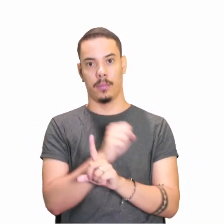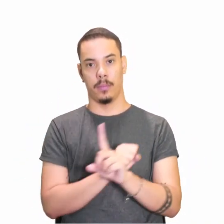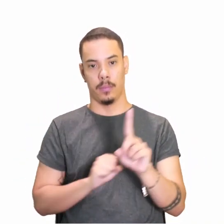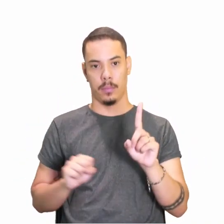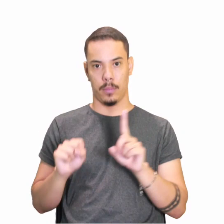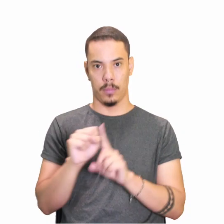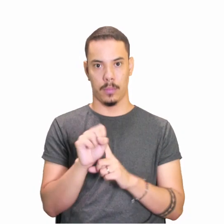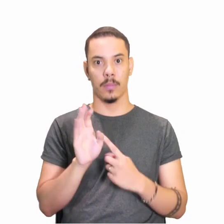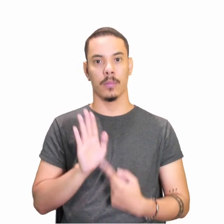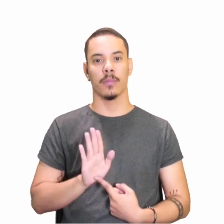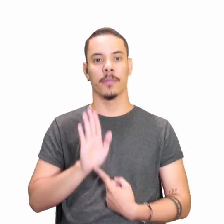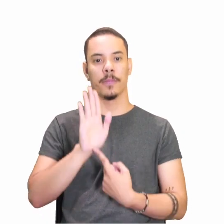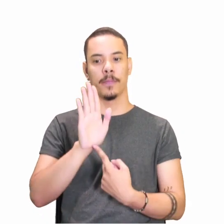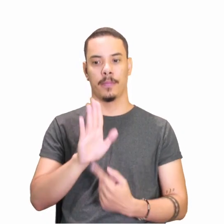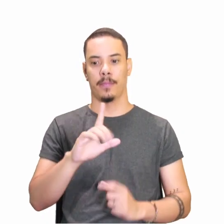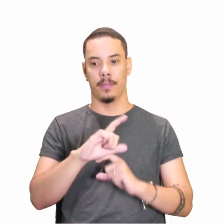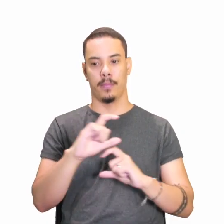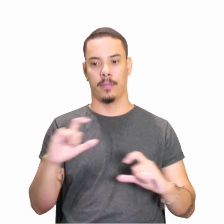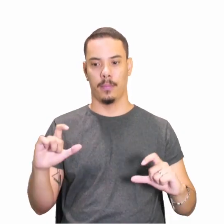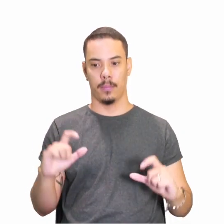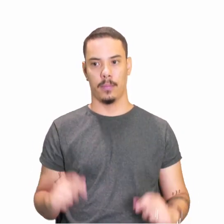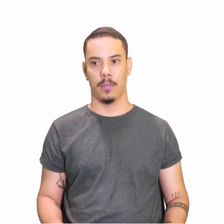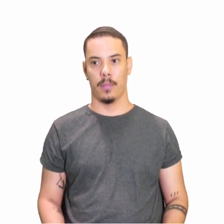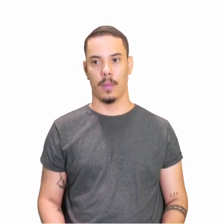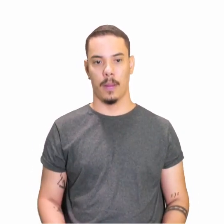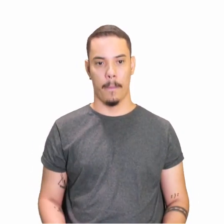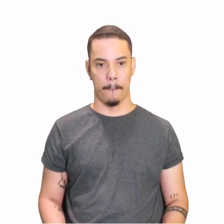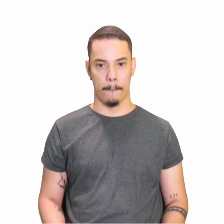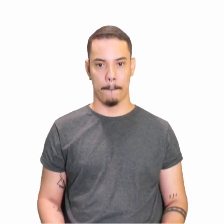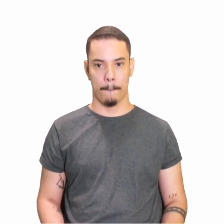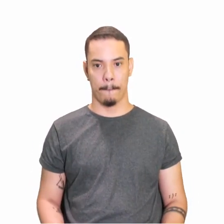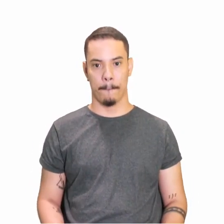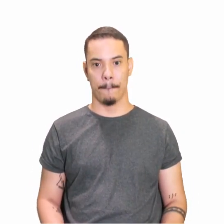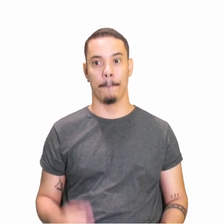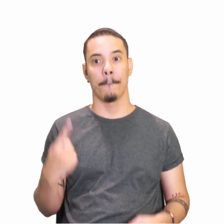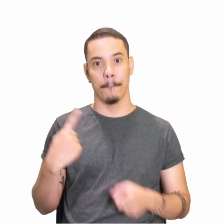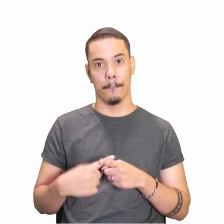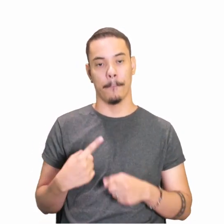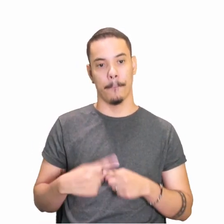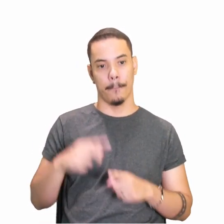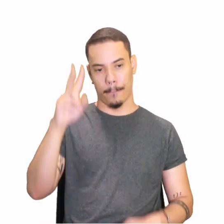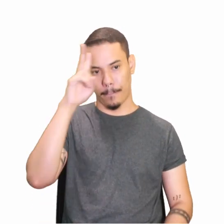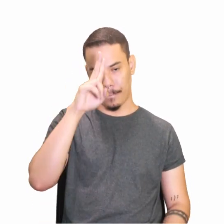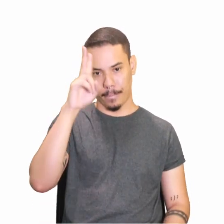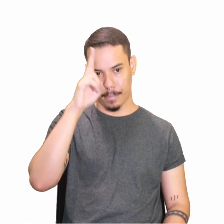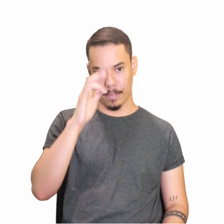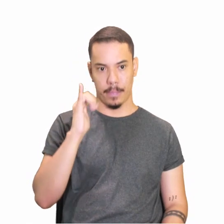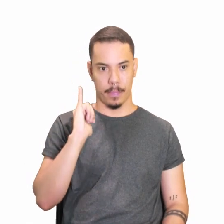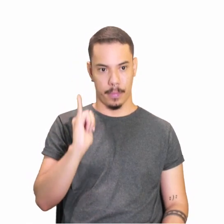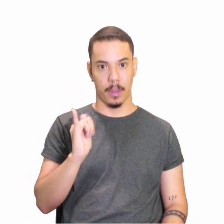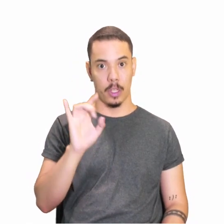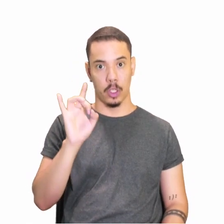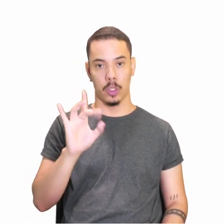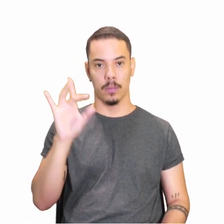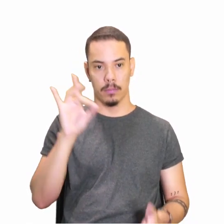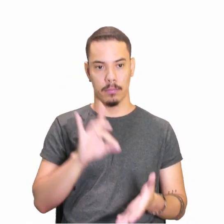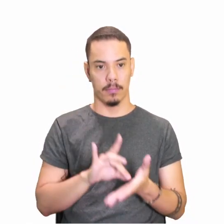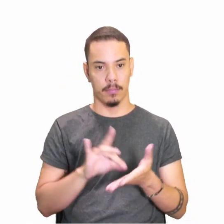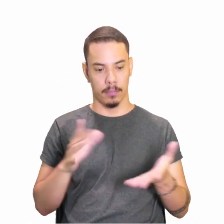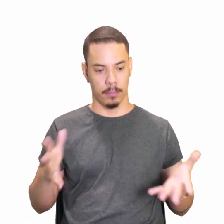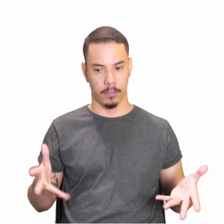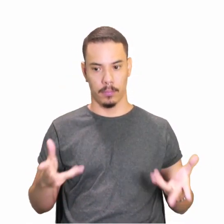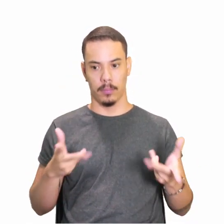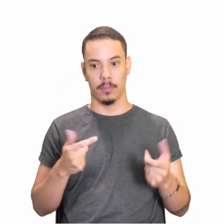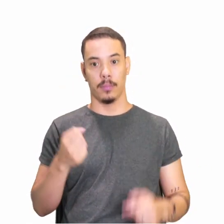ali na charge, certo? Então, visto que a interlocução ela somente vai ser efetiva se